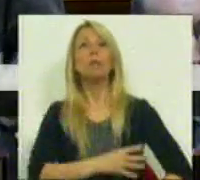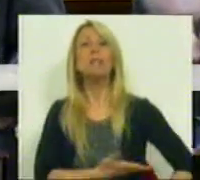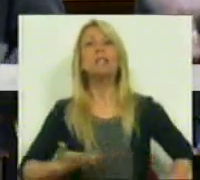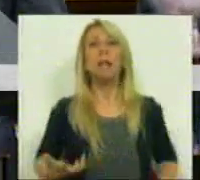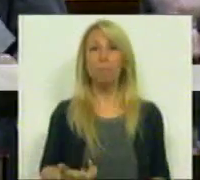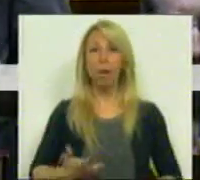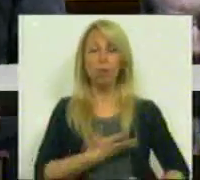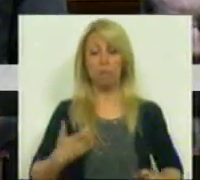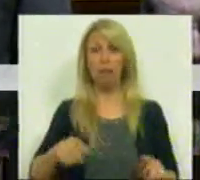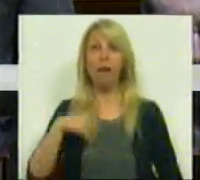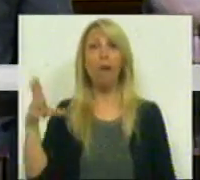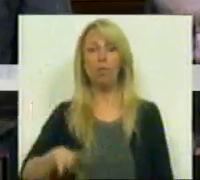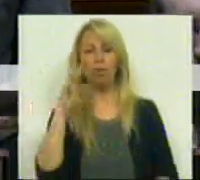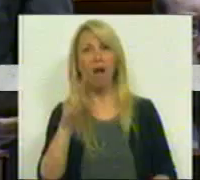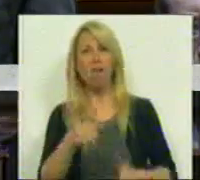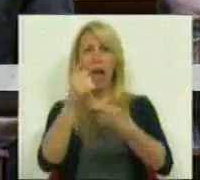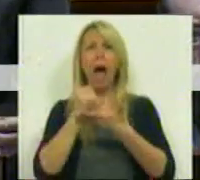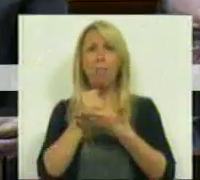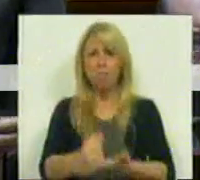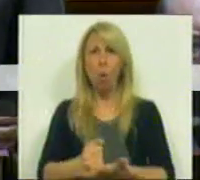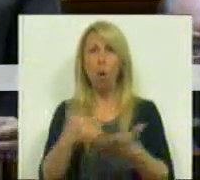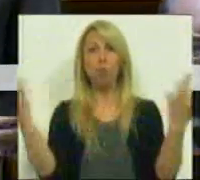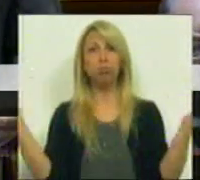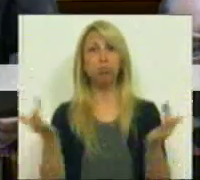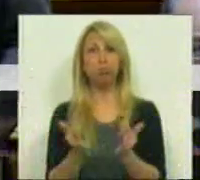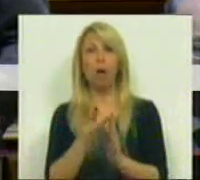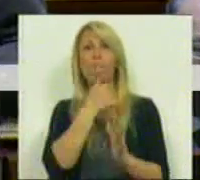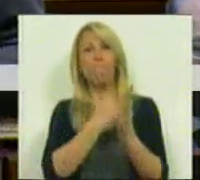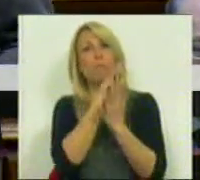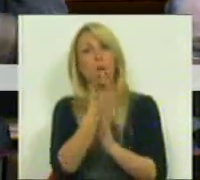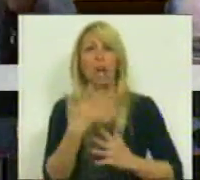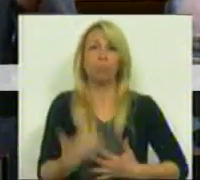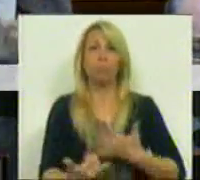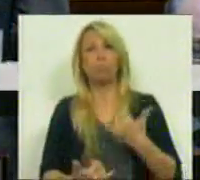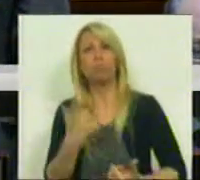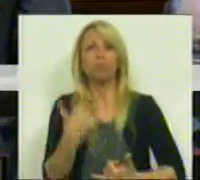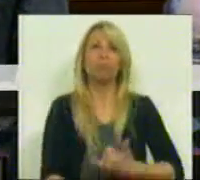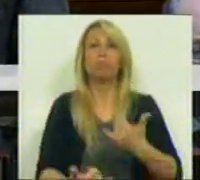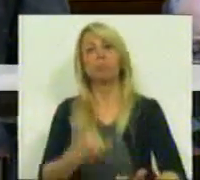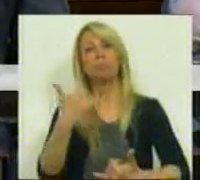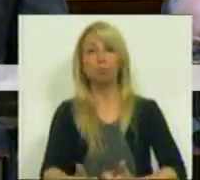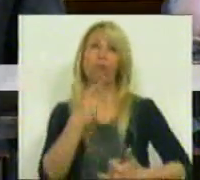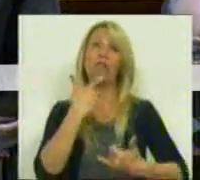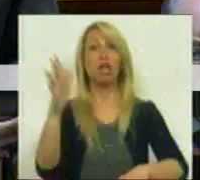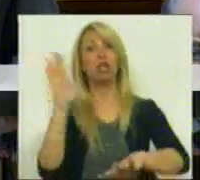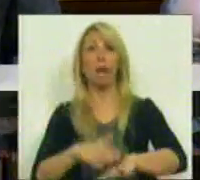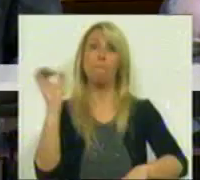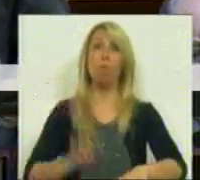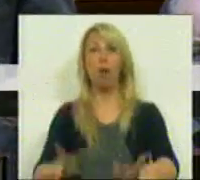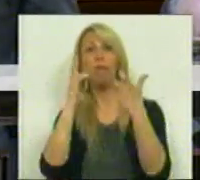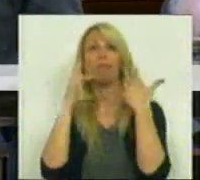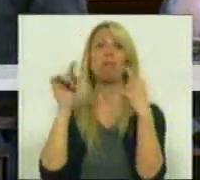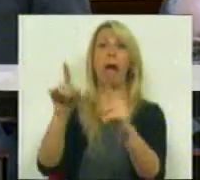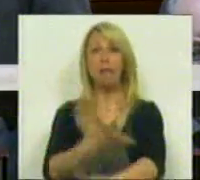visto reduzidos os seus apoios medida atrás de medida, que são diabolizados como se fossem eles os responsáveis pelo